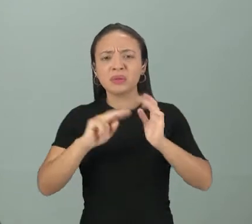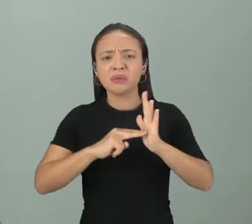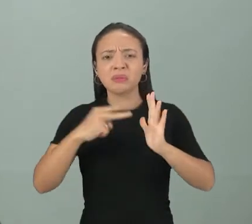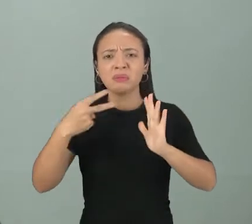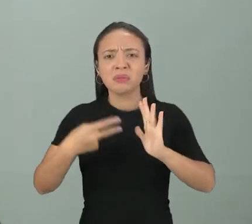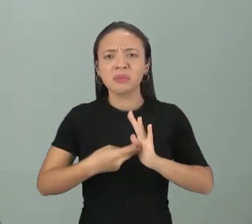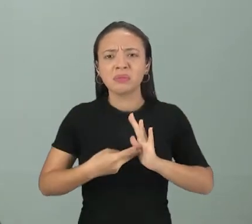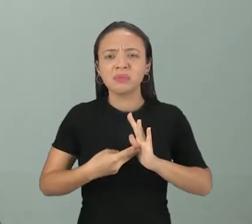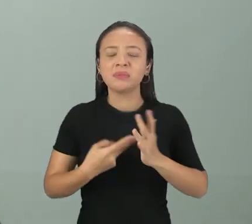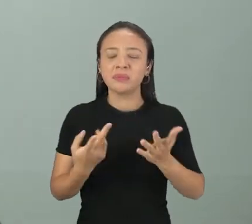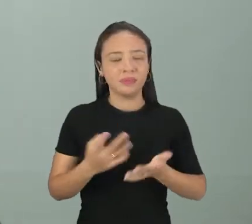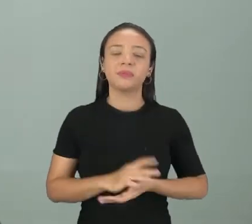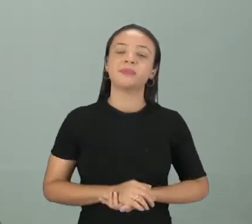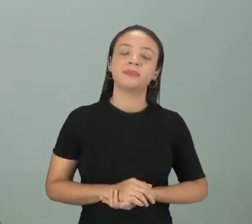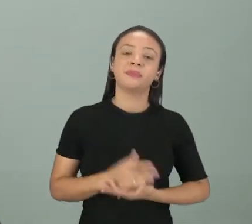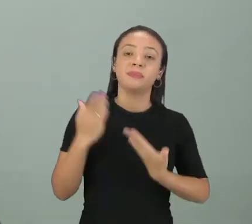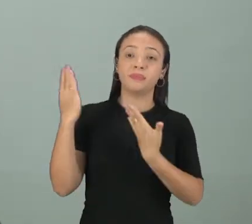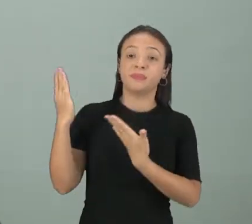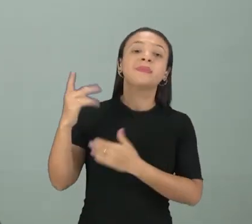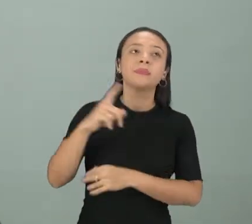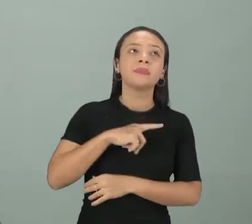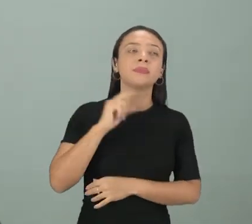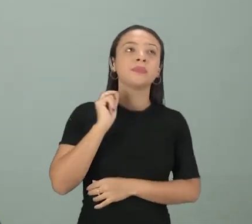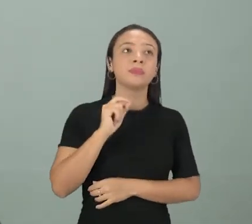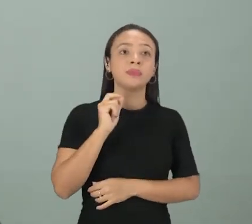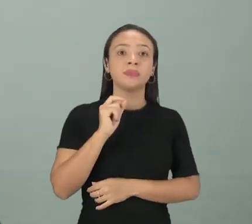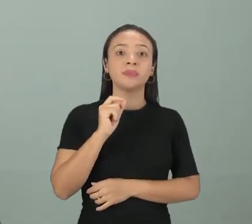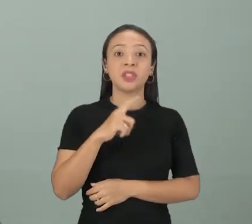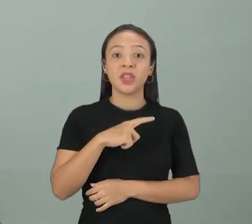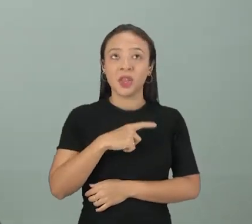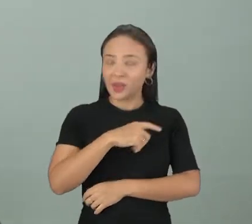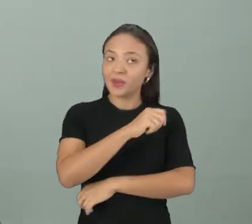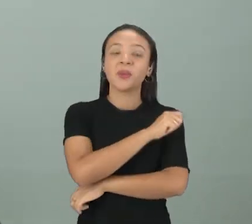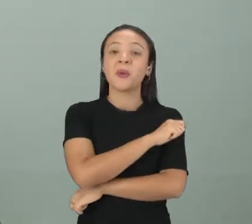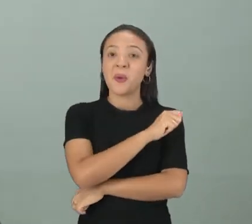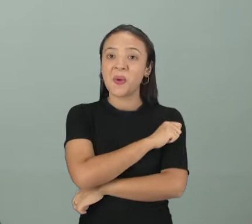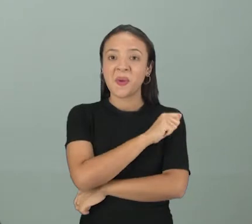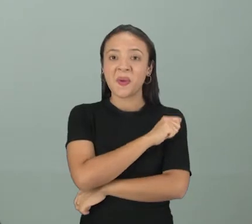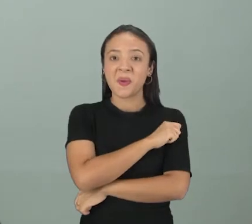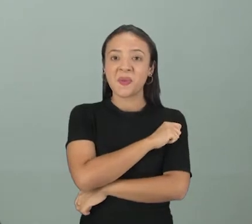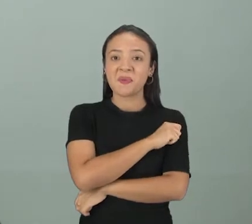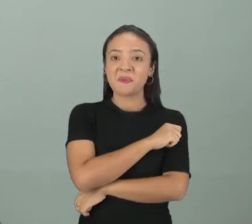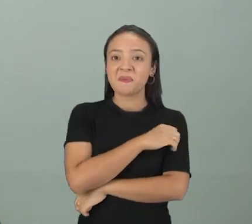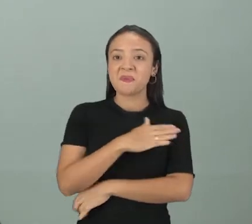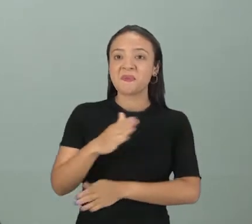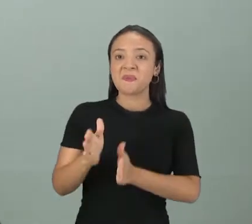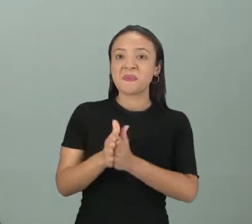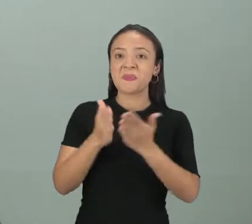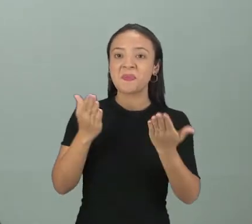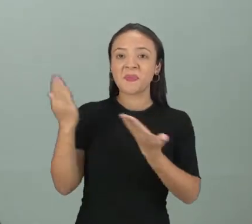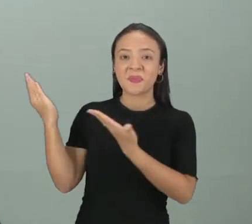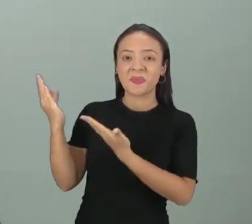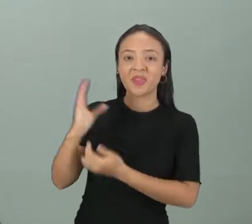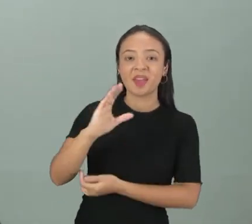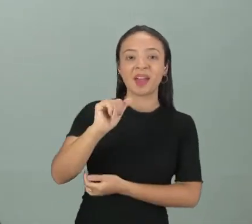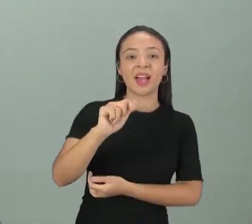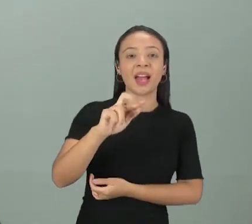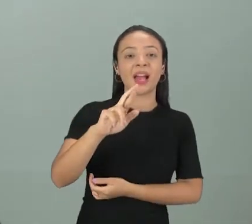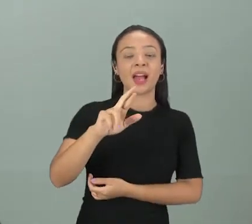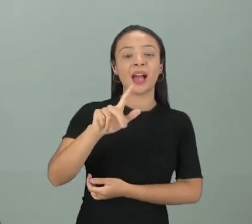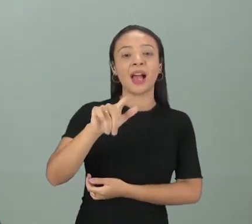que a senhora deve estar falando eu tenho aqui a presença de um ilustre aluno isso mesmo temos aqui o Carlinhos